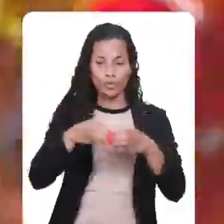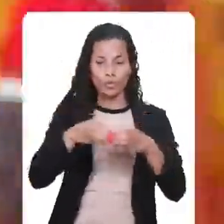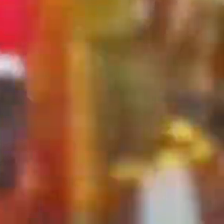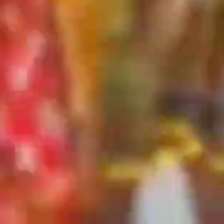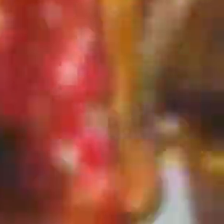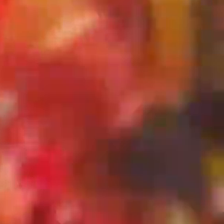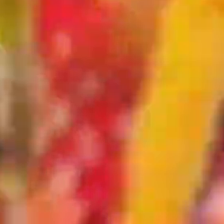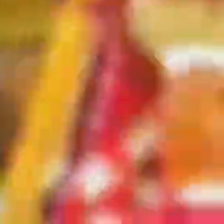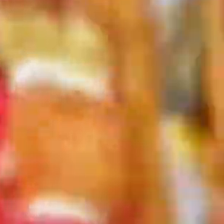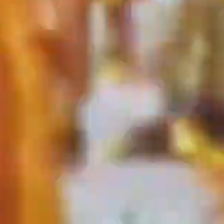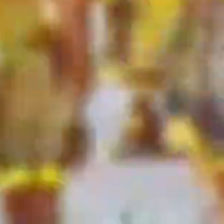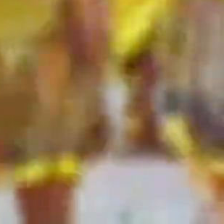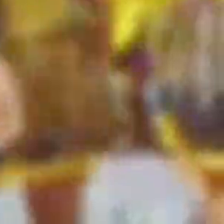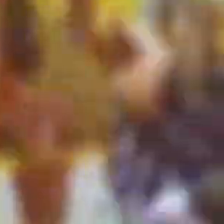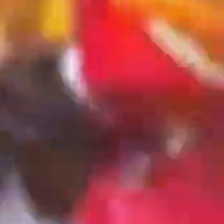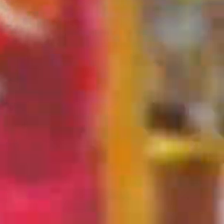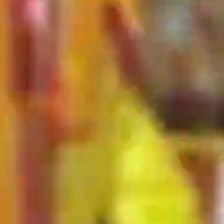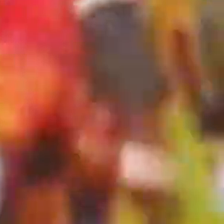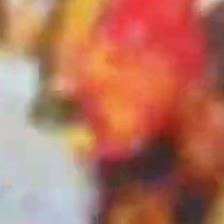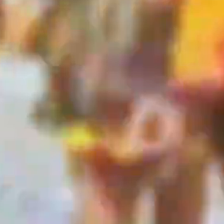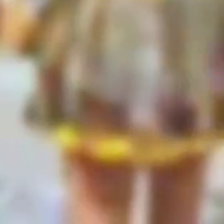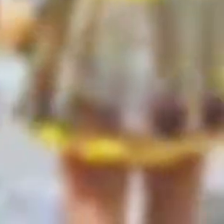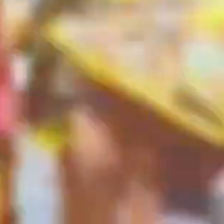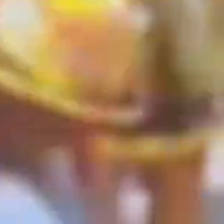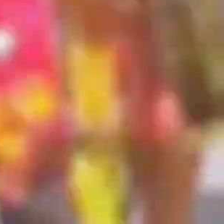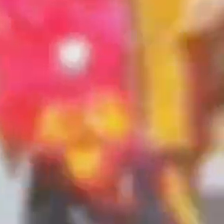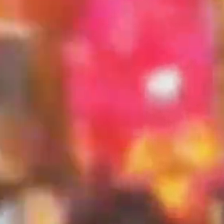com prefeitura brincar. Na frente da